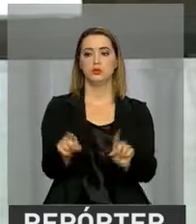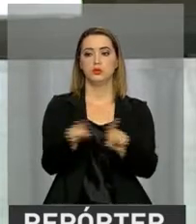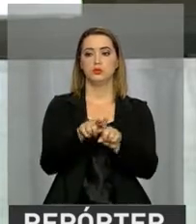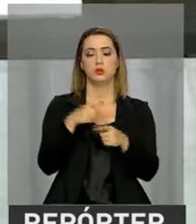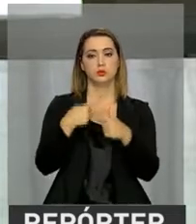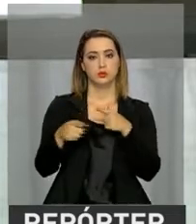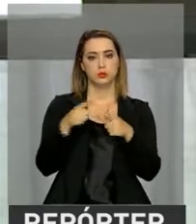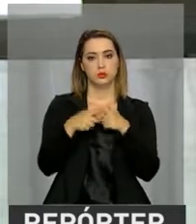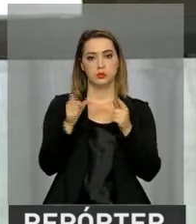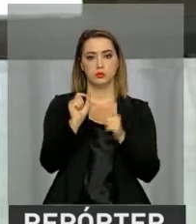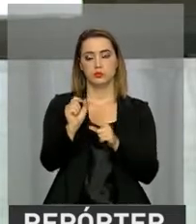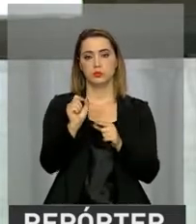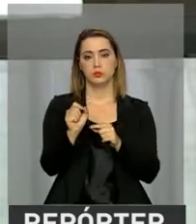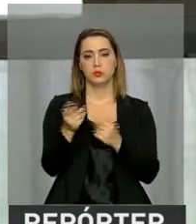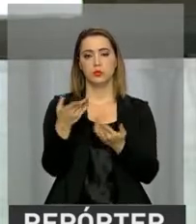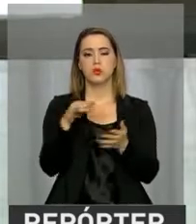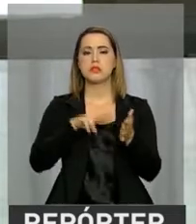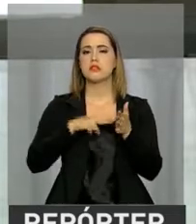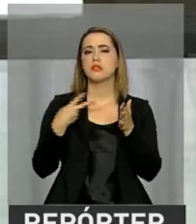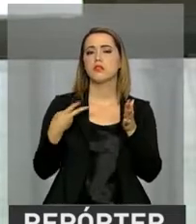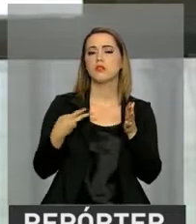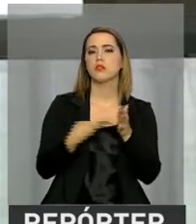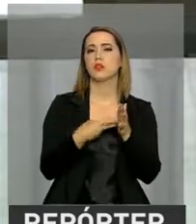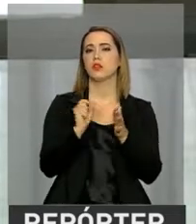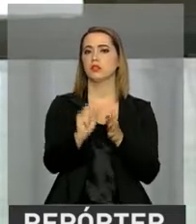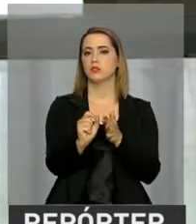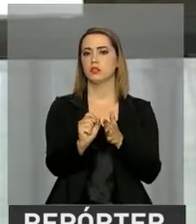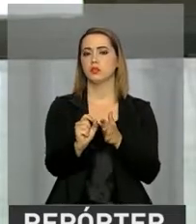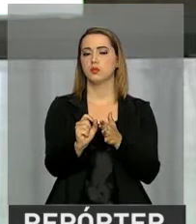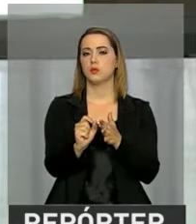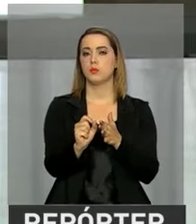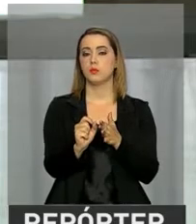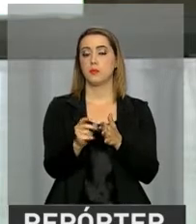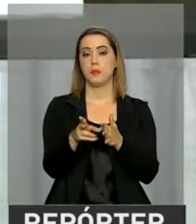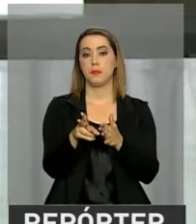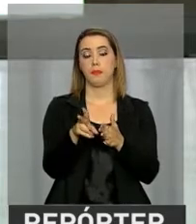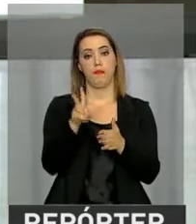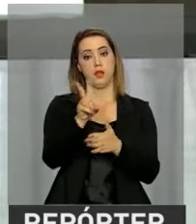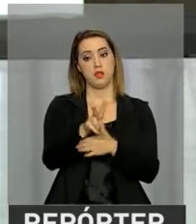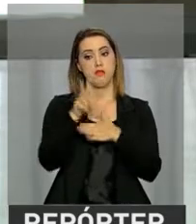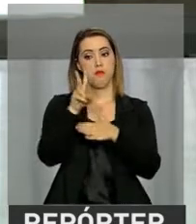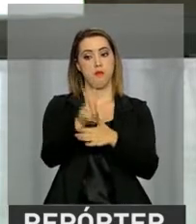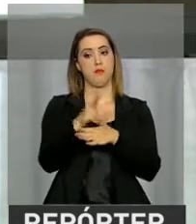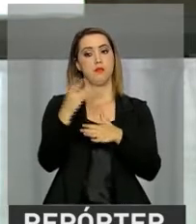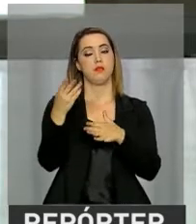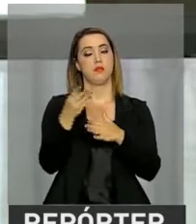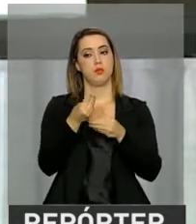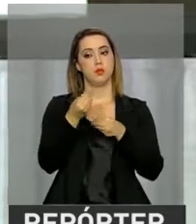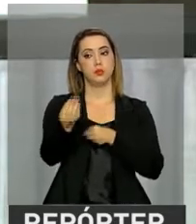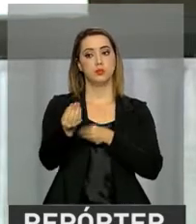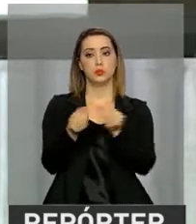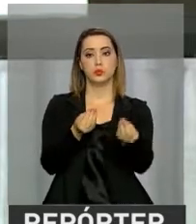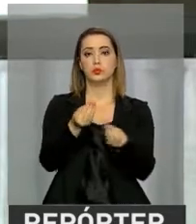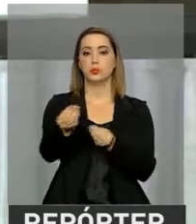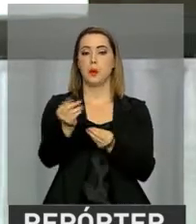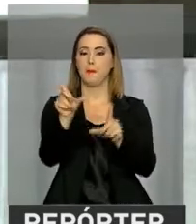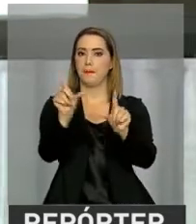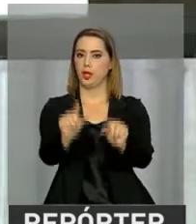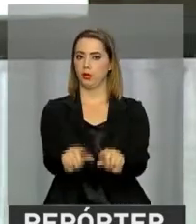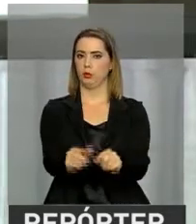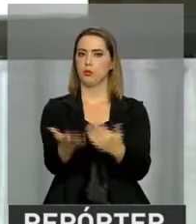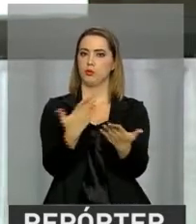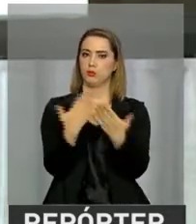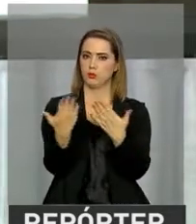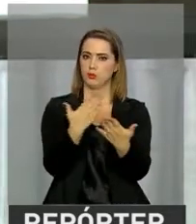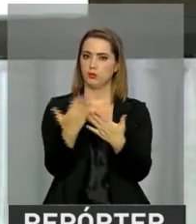o que quer dizer isso zé luís quer dizer que o bnds emprestou financiou menos recursos no mercado em relação